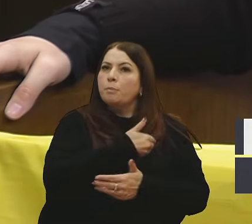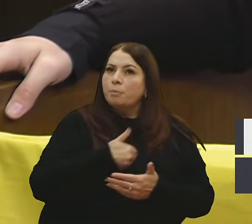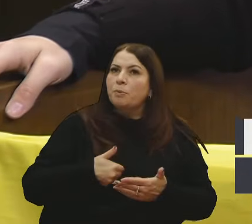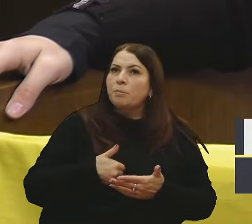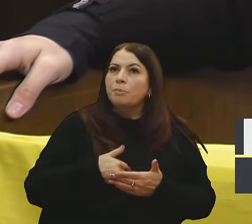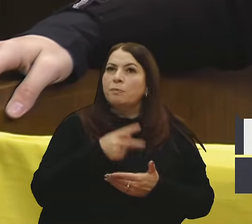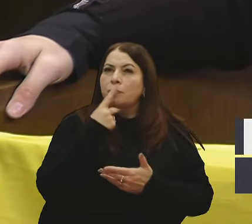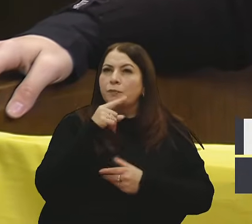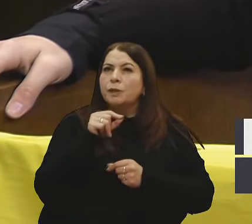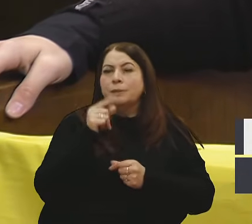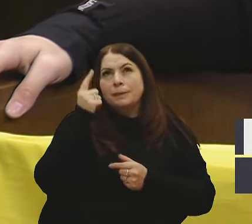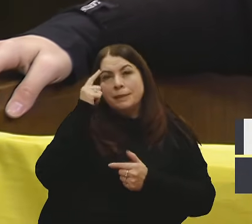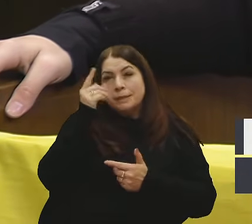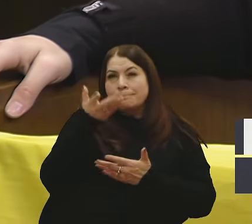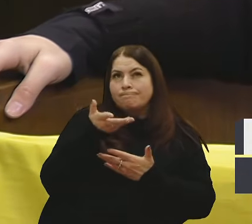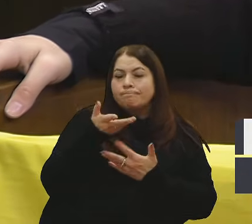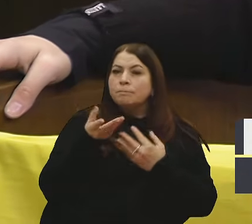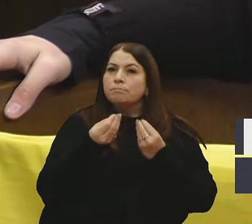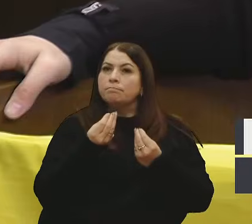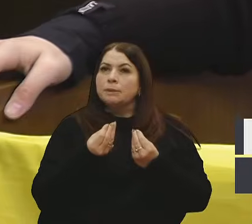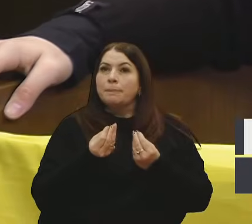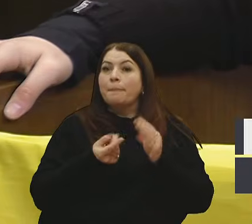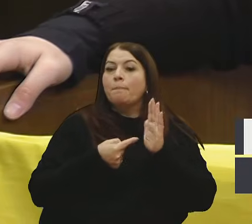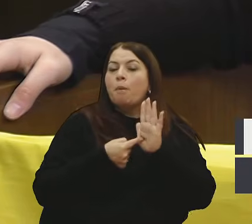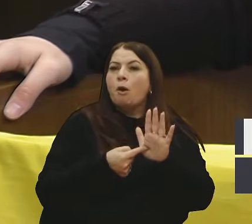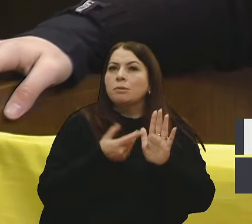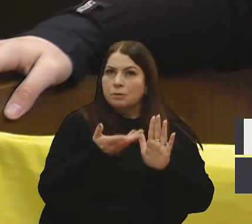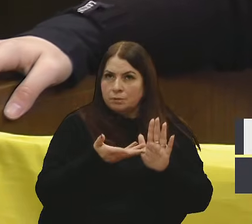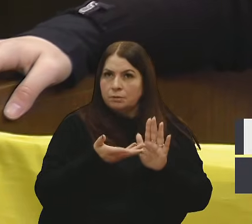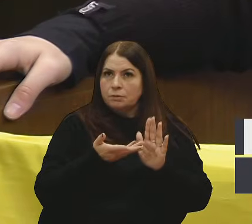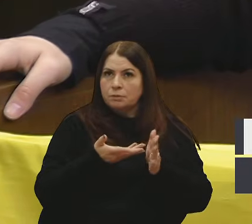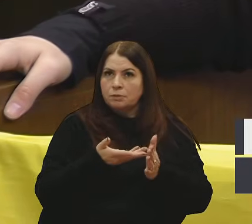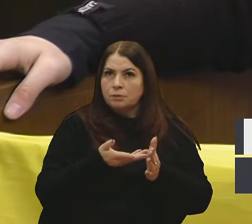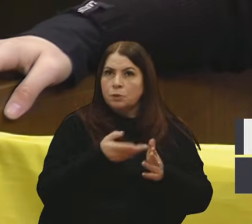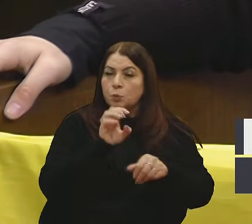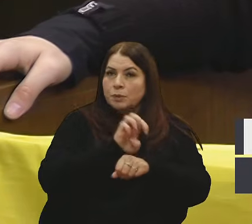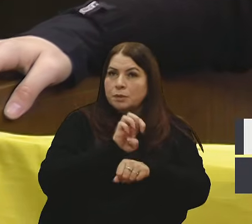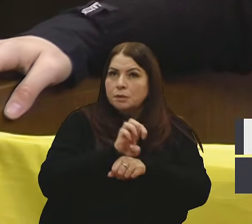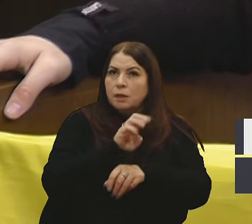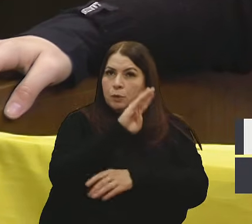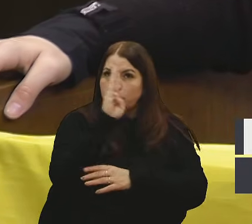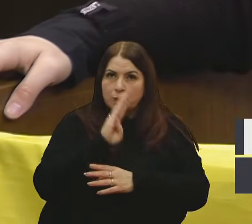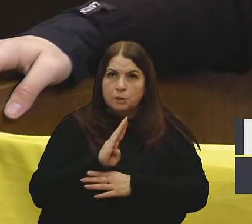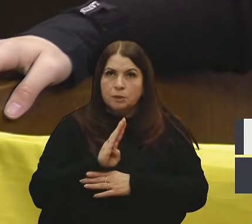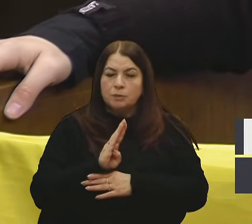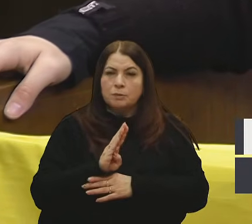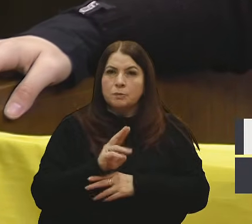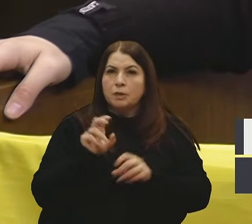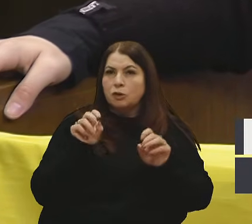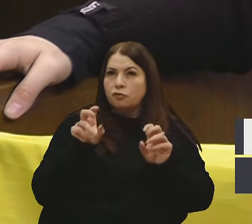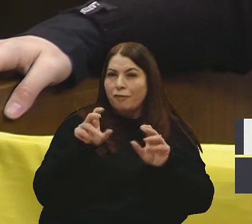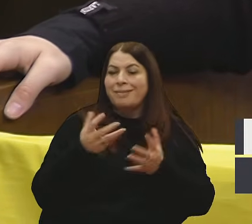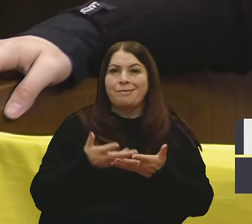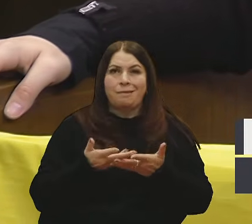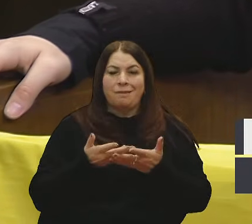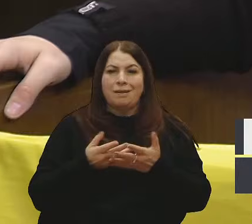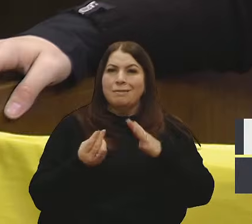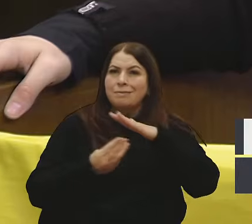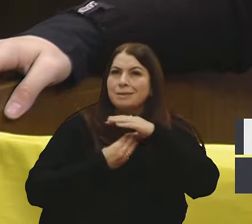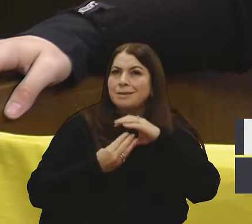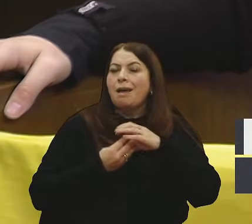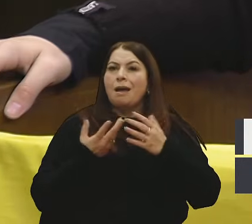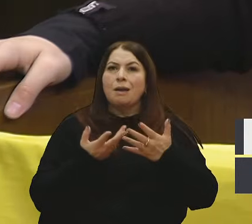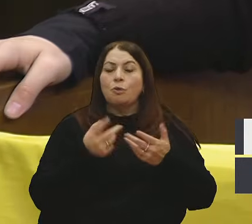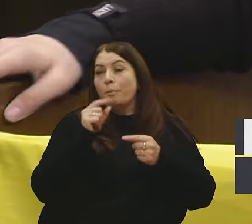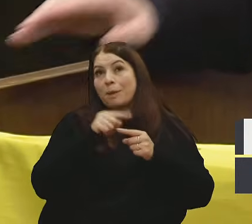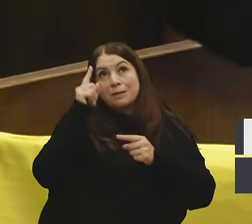né, e falar dessa lógica que está sendo colocada, né, no Estado brasileiro, que é de privatizar, terceirizar, como se isso